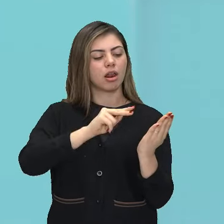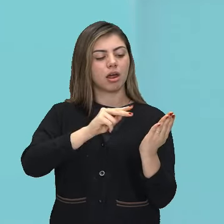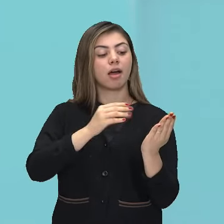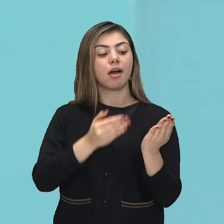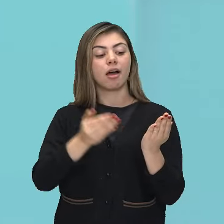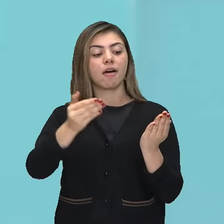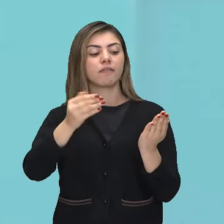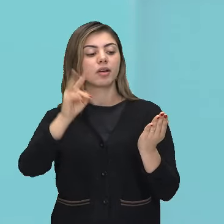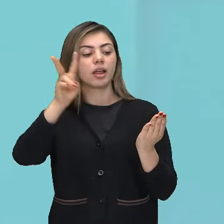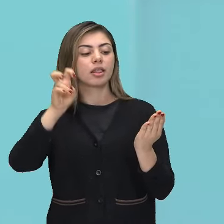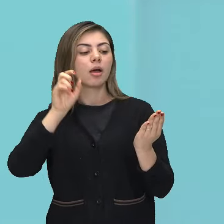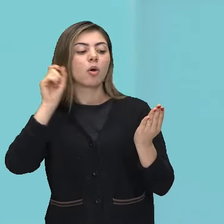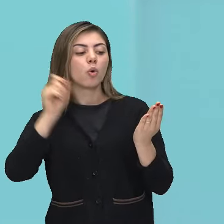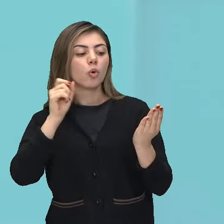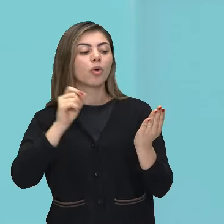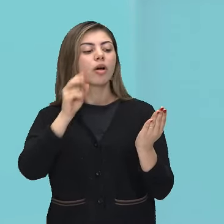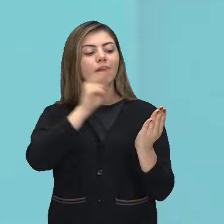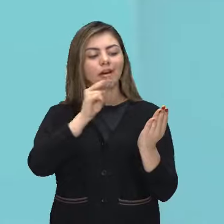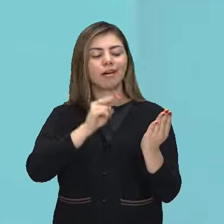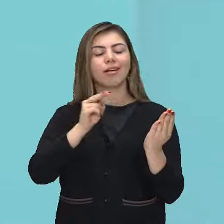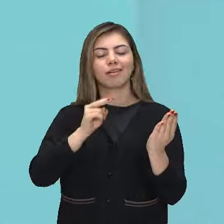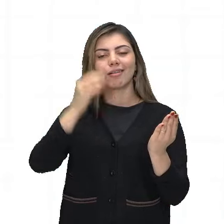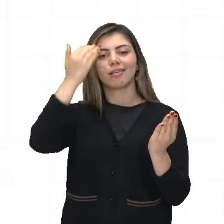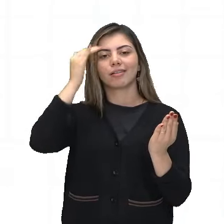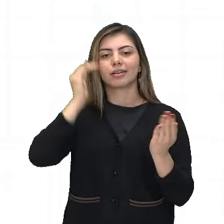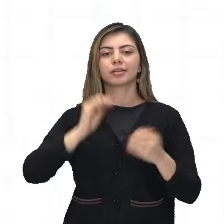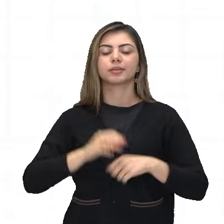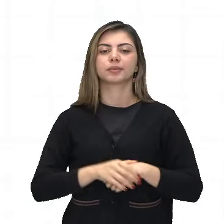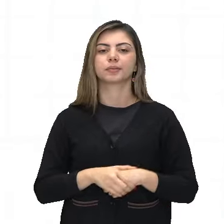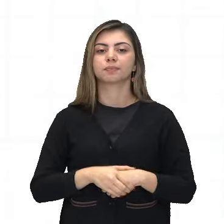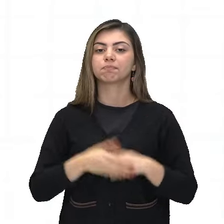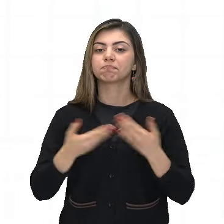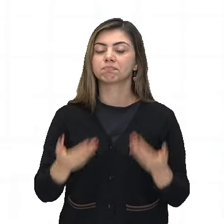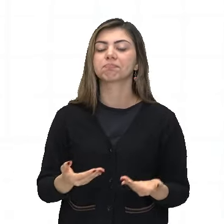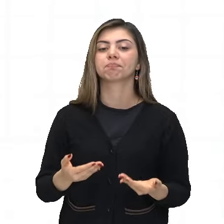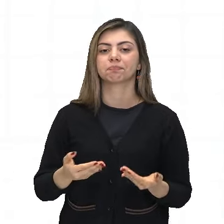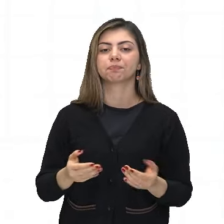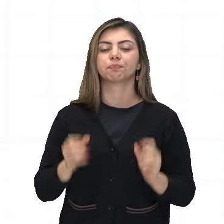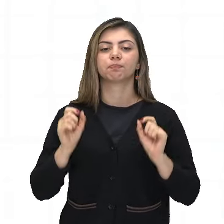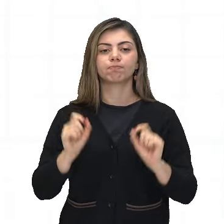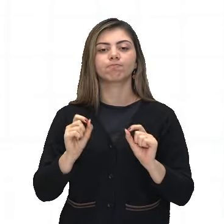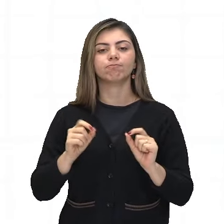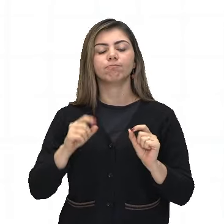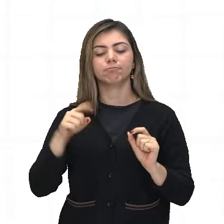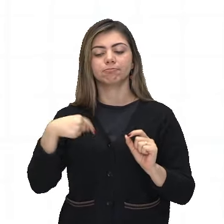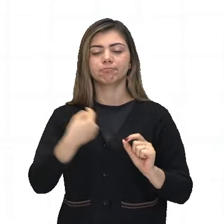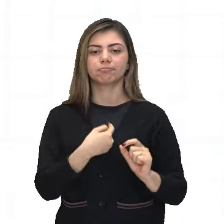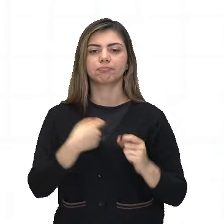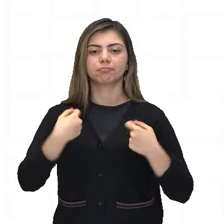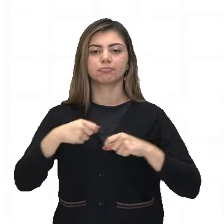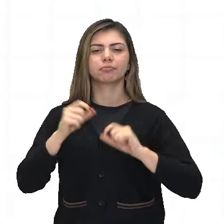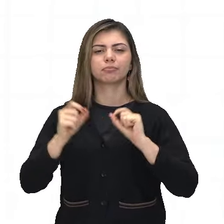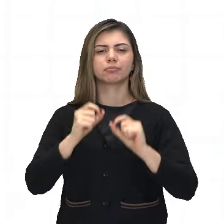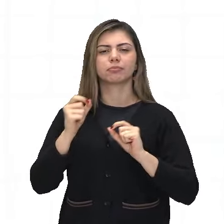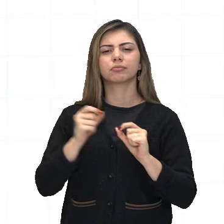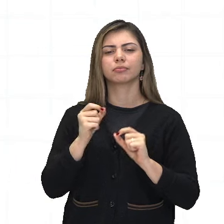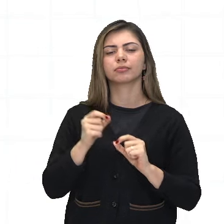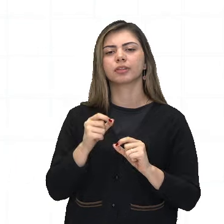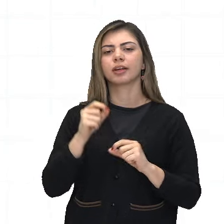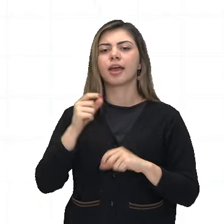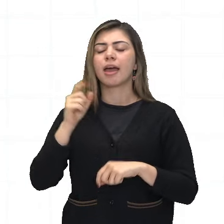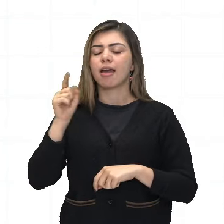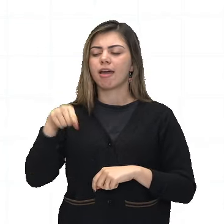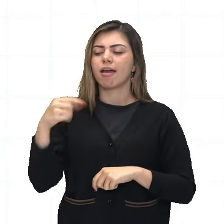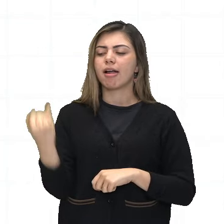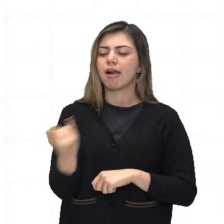temática principal aí do nosso texto bora para continuar Nesse contexto é essencial compreendermos a